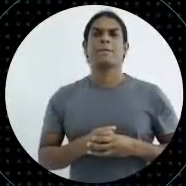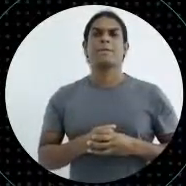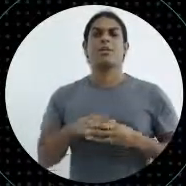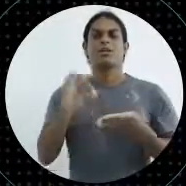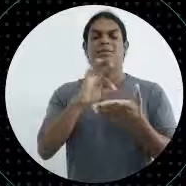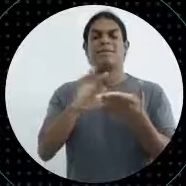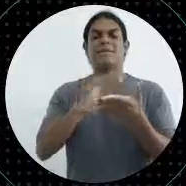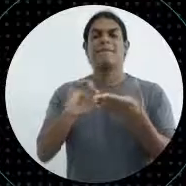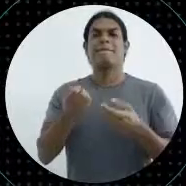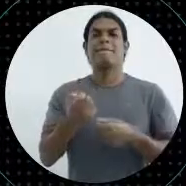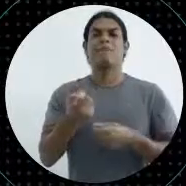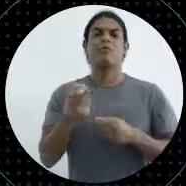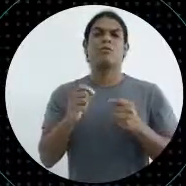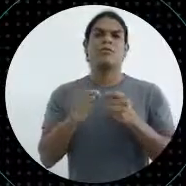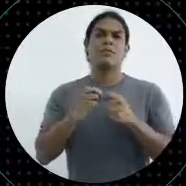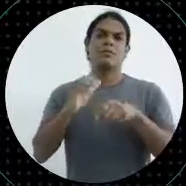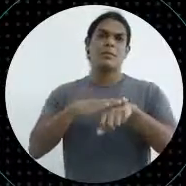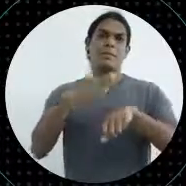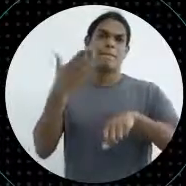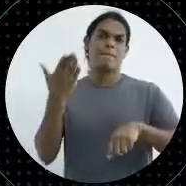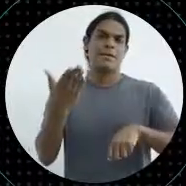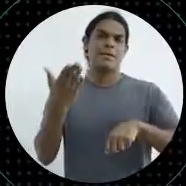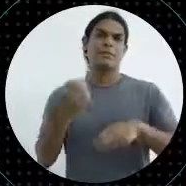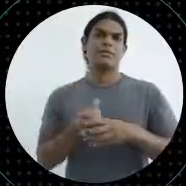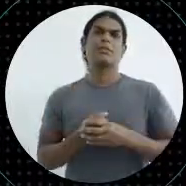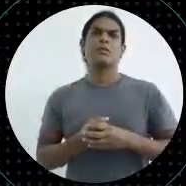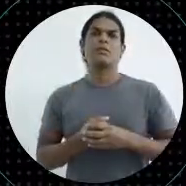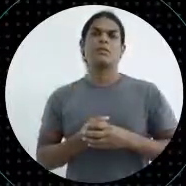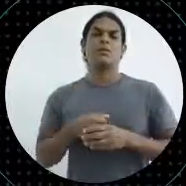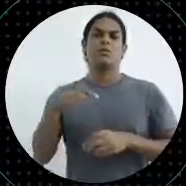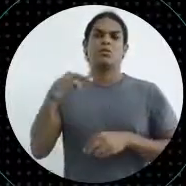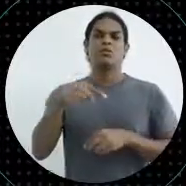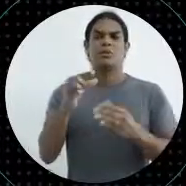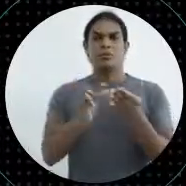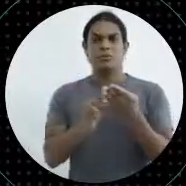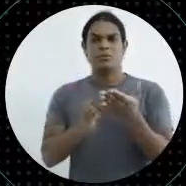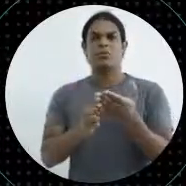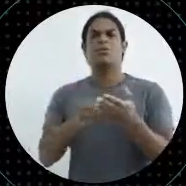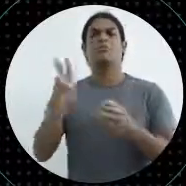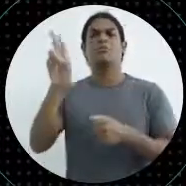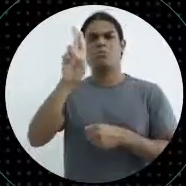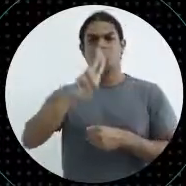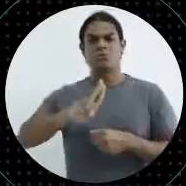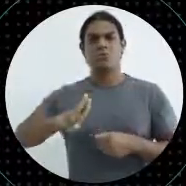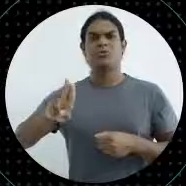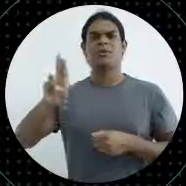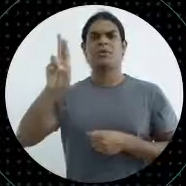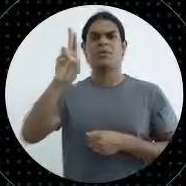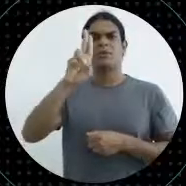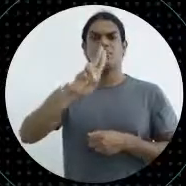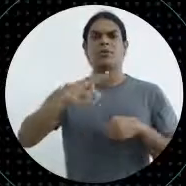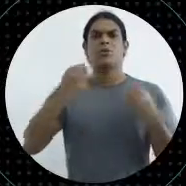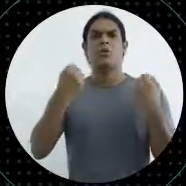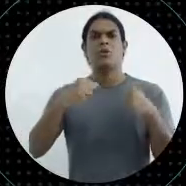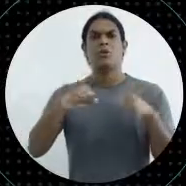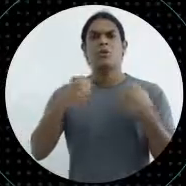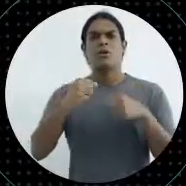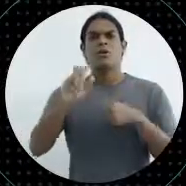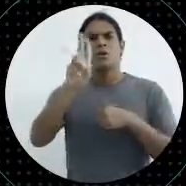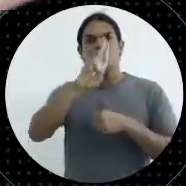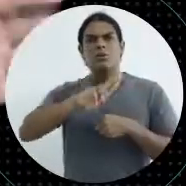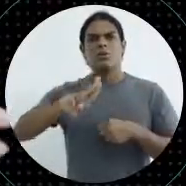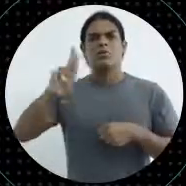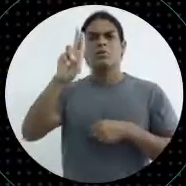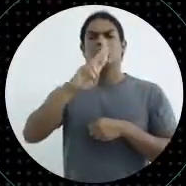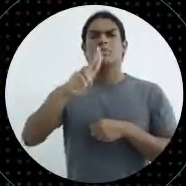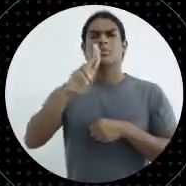escreva menos, faça mais. Então, o jQuery é muito popular, é muito usado. A gente pode usar o